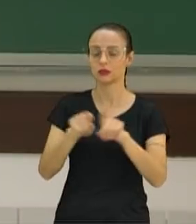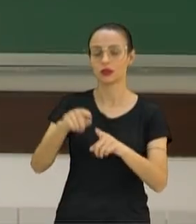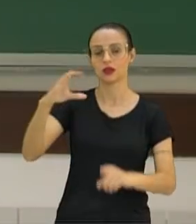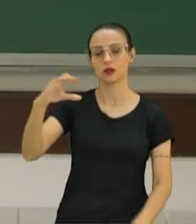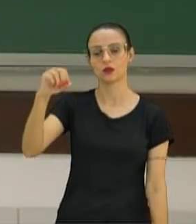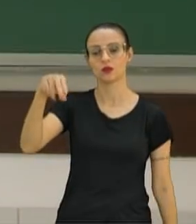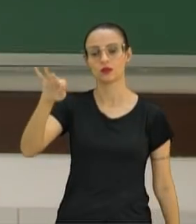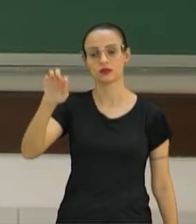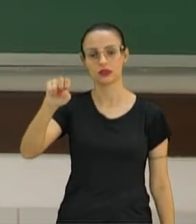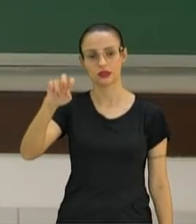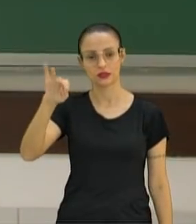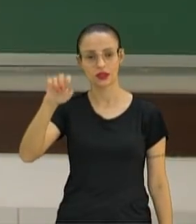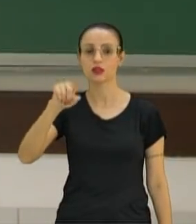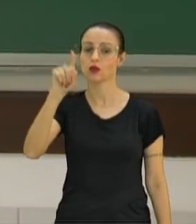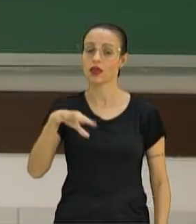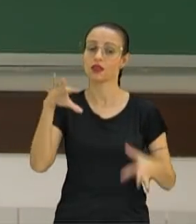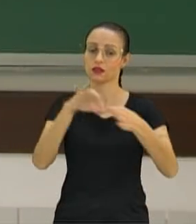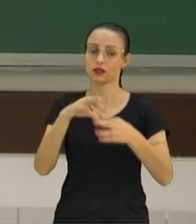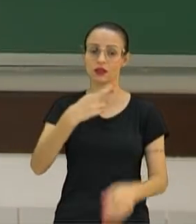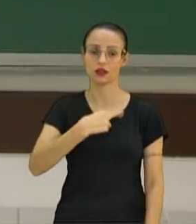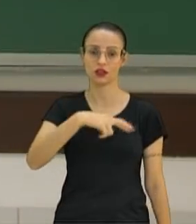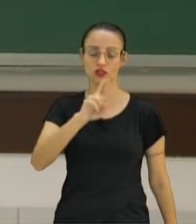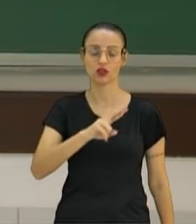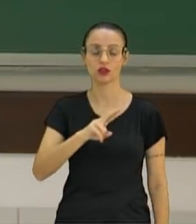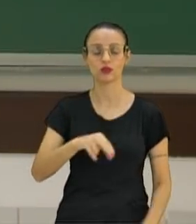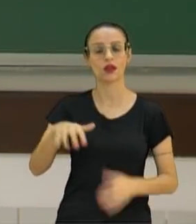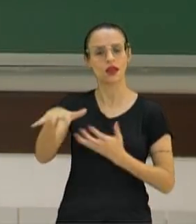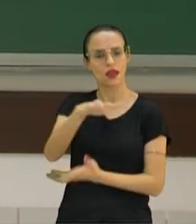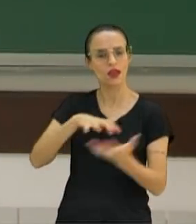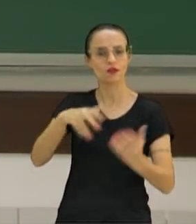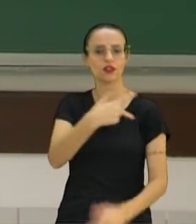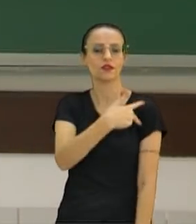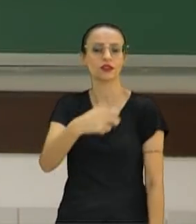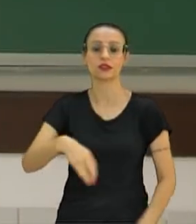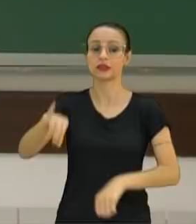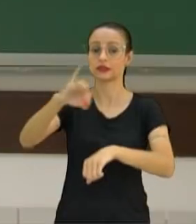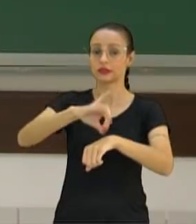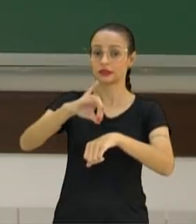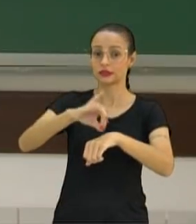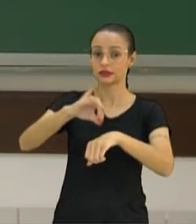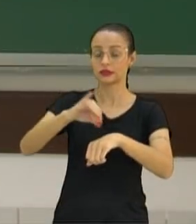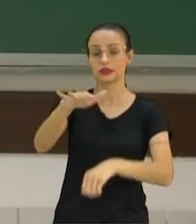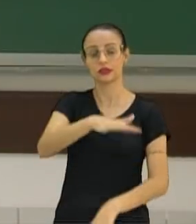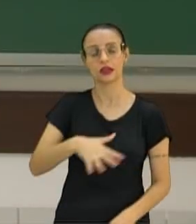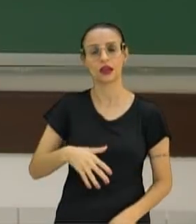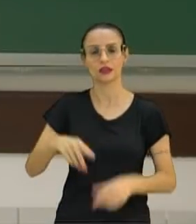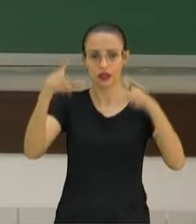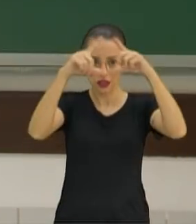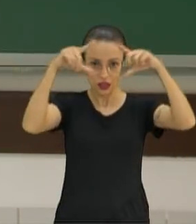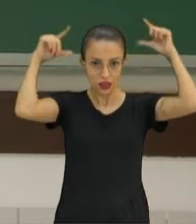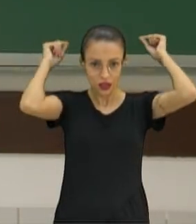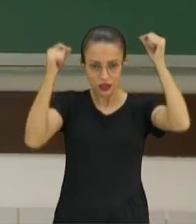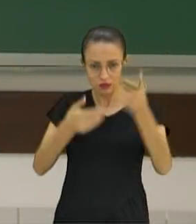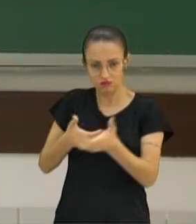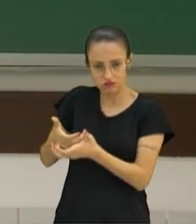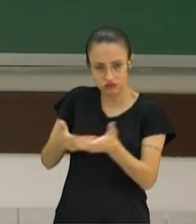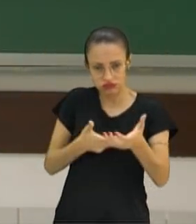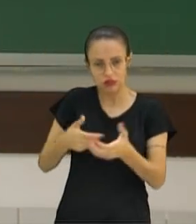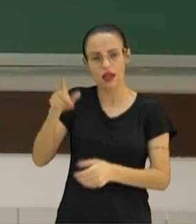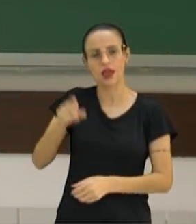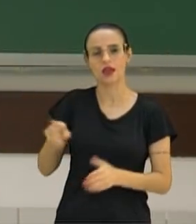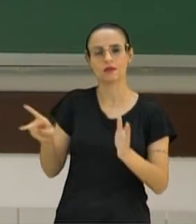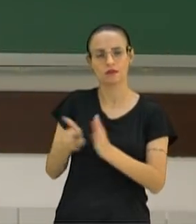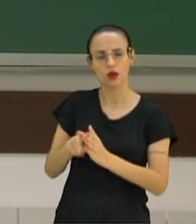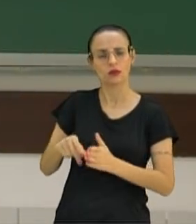esse líder messiânico. Revolta da vacina, movimento urbano. O cangaço, a gente considera ele como um banditismo